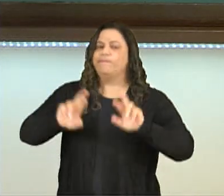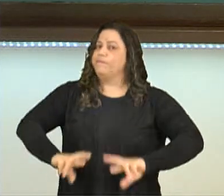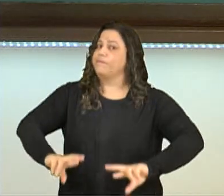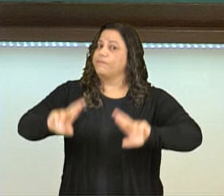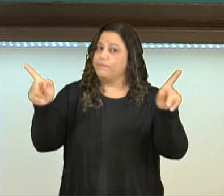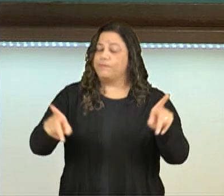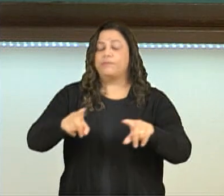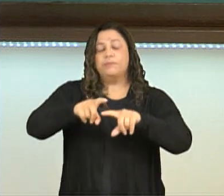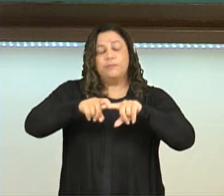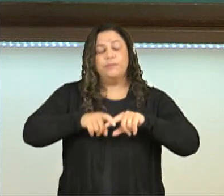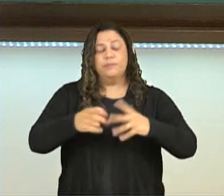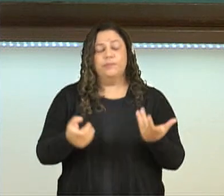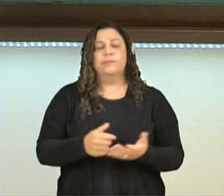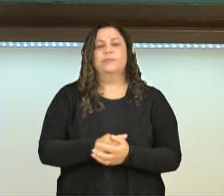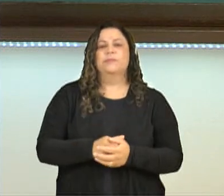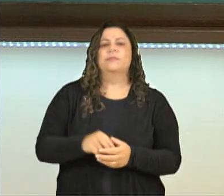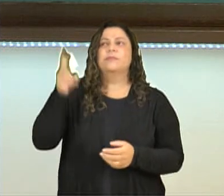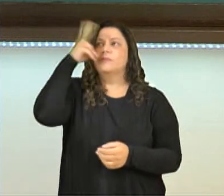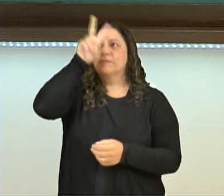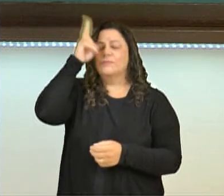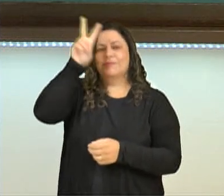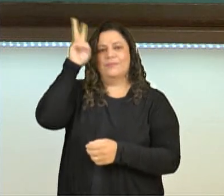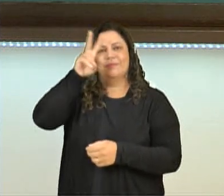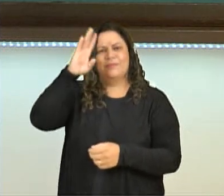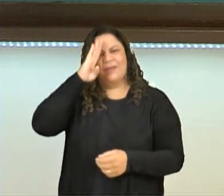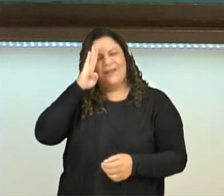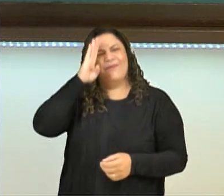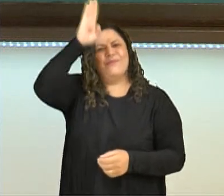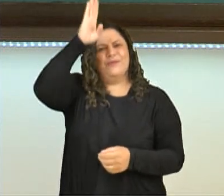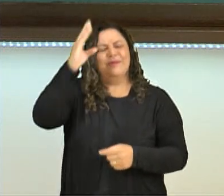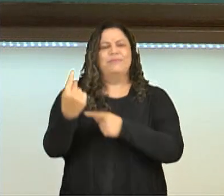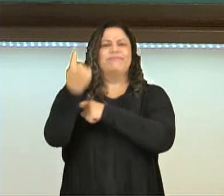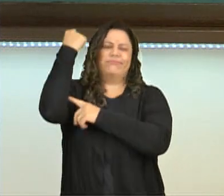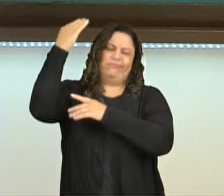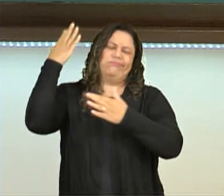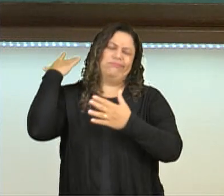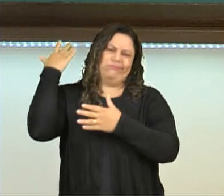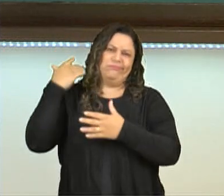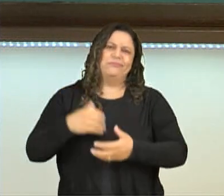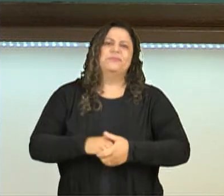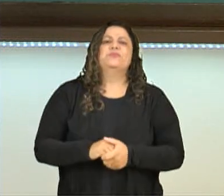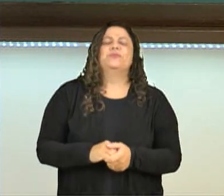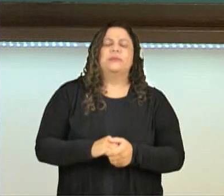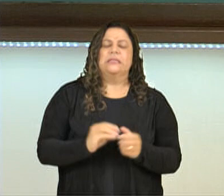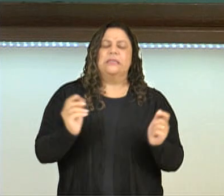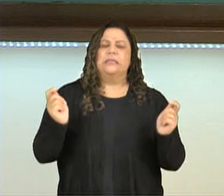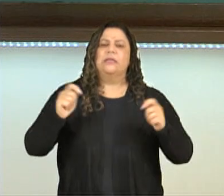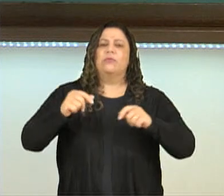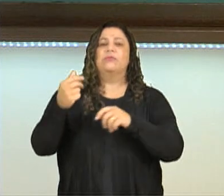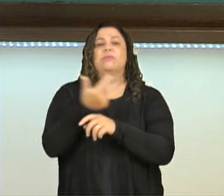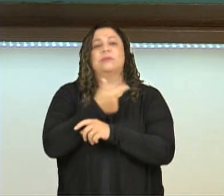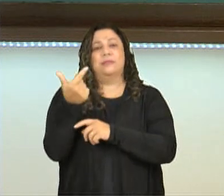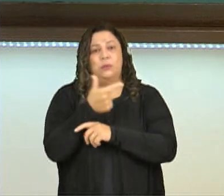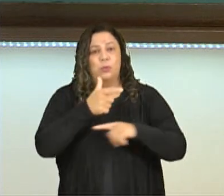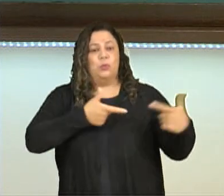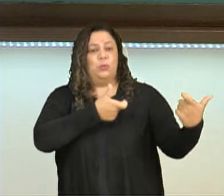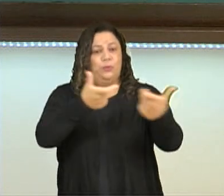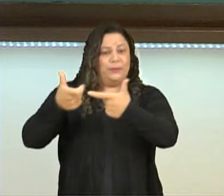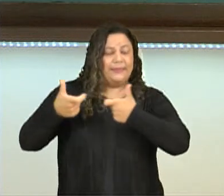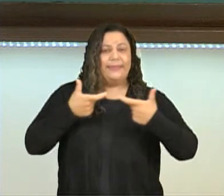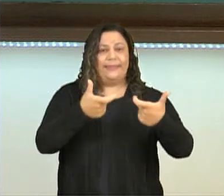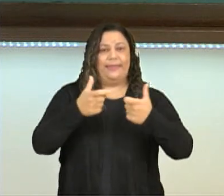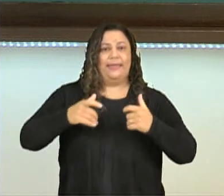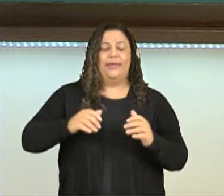nós temos que relembrar algo que foi essencial dentro da conotação econômica pós-Segunda Guerra, que foram os